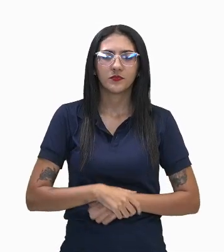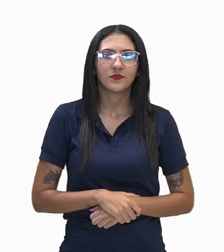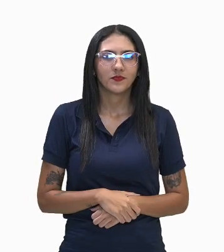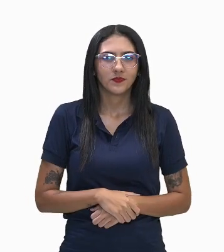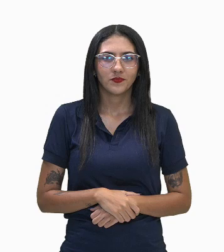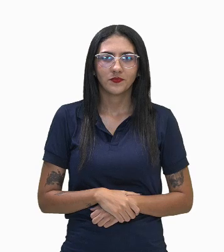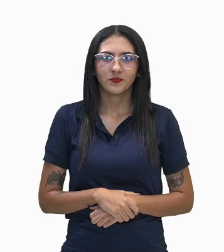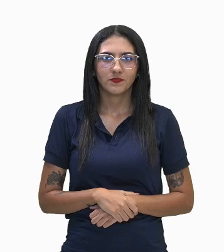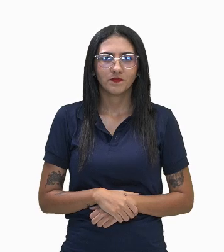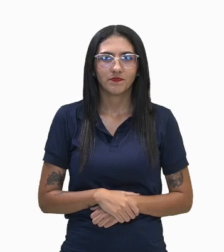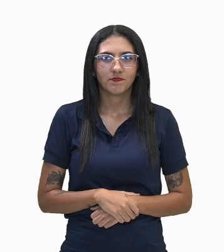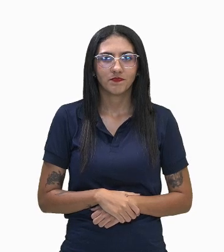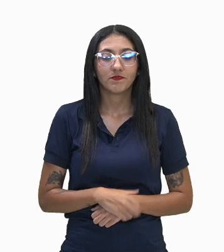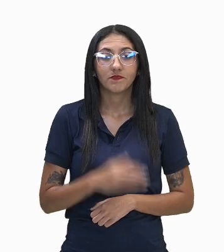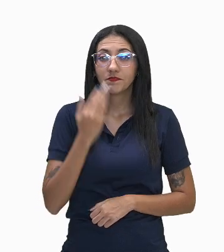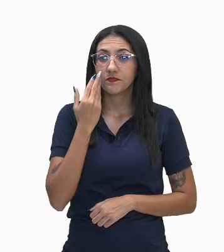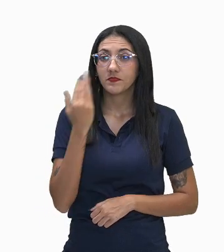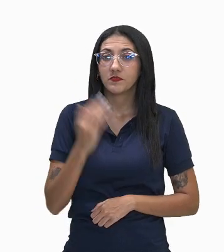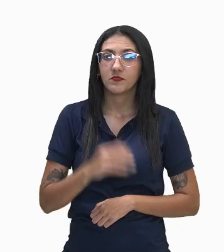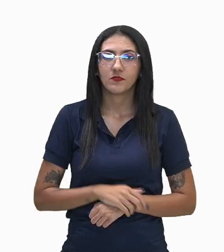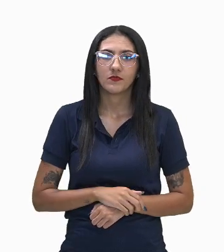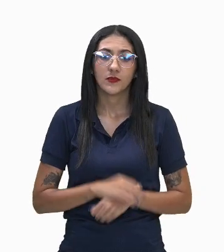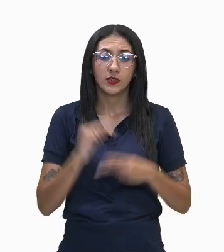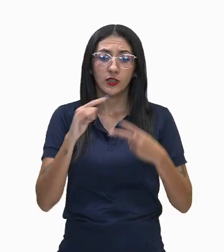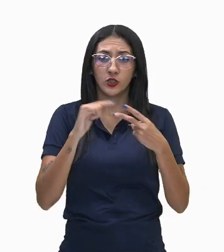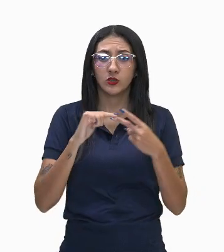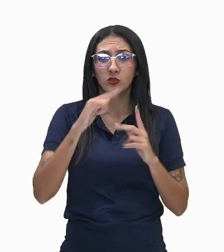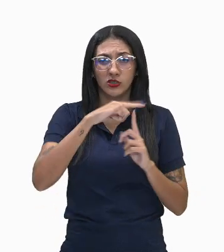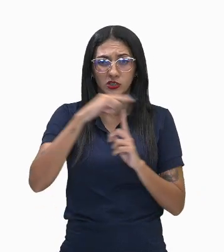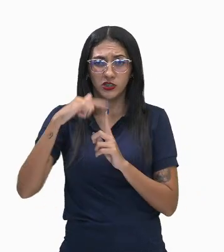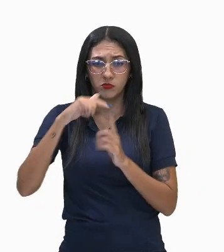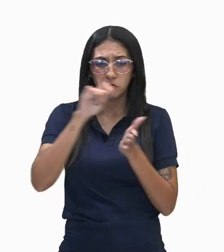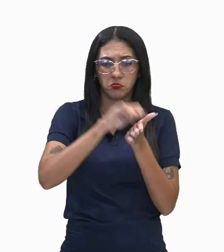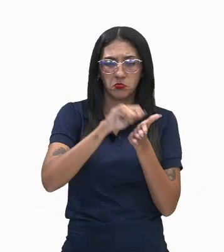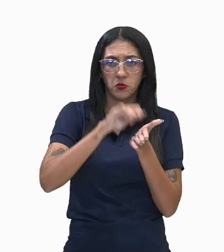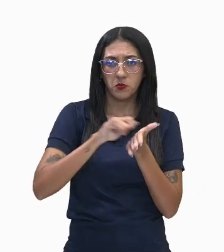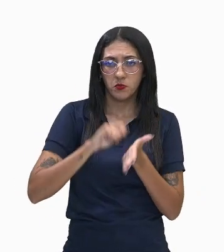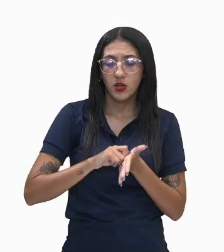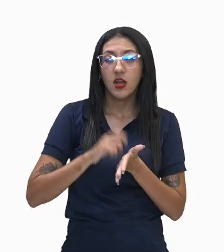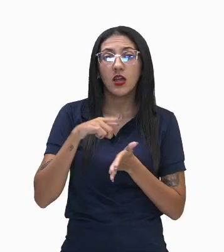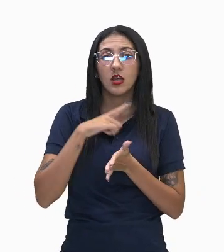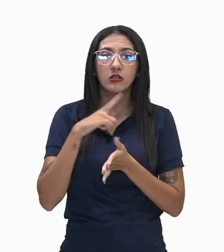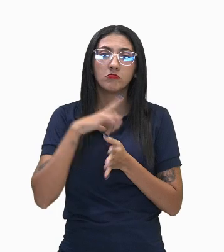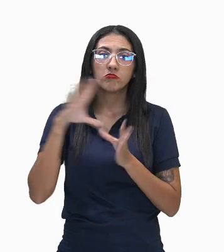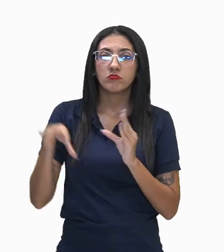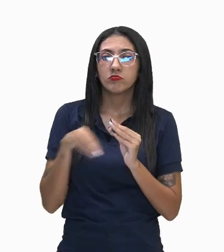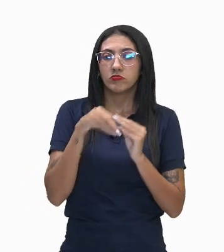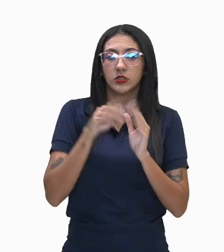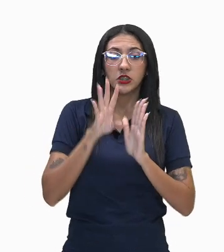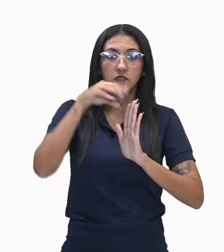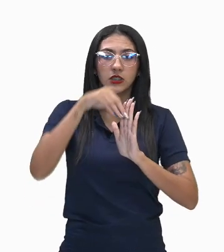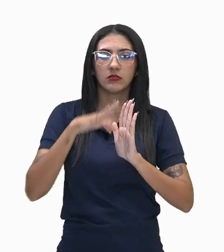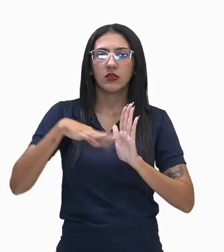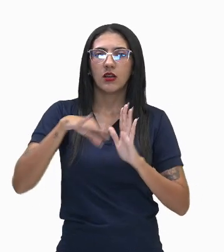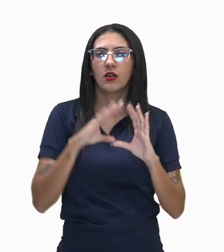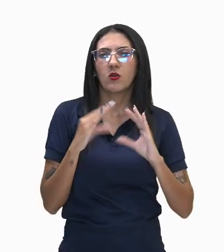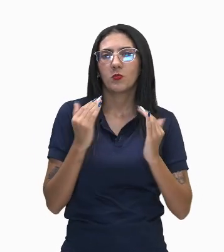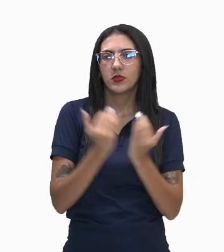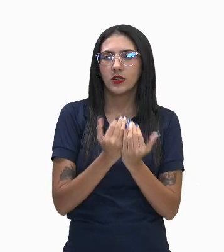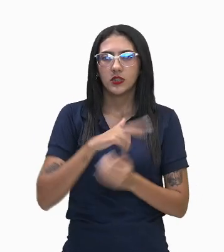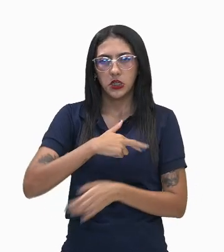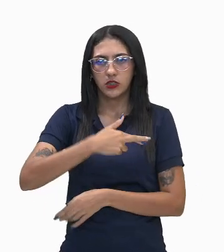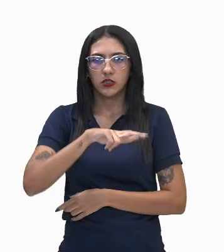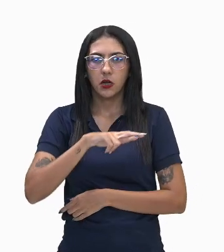Continuando na próxima cartela, ambos os tipos de escritos estão inseridos nas comunidades religiosas e podem